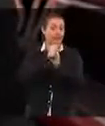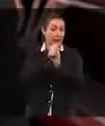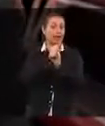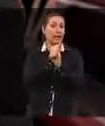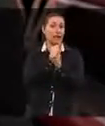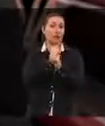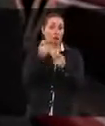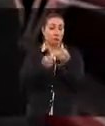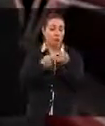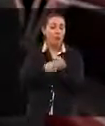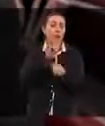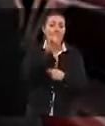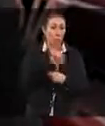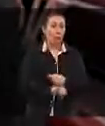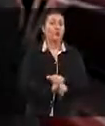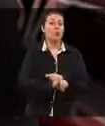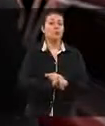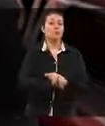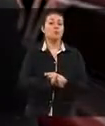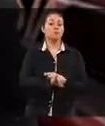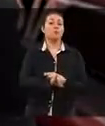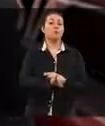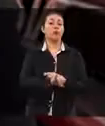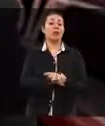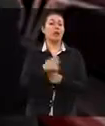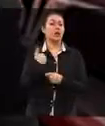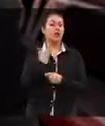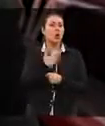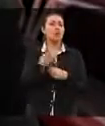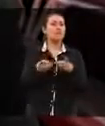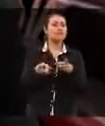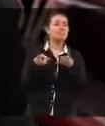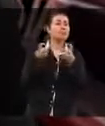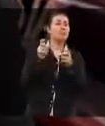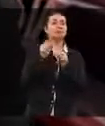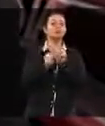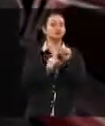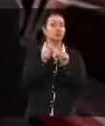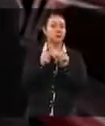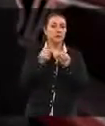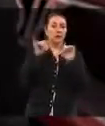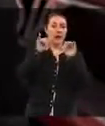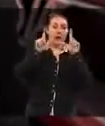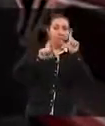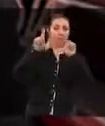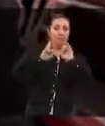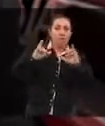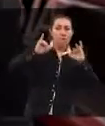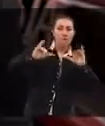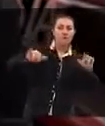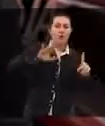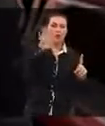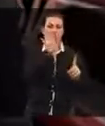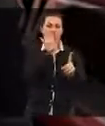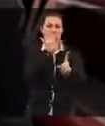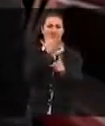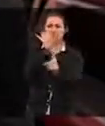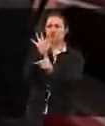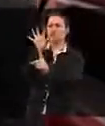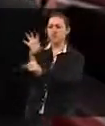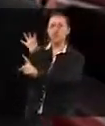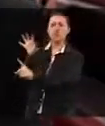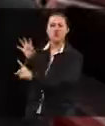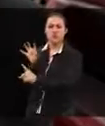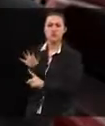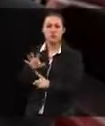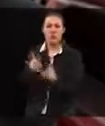a gente está vendo uma coisa assim, a mídia está bombardeando, né, todas as pessoas com muitas informações em relação